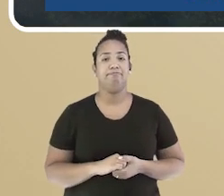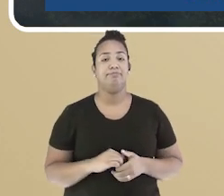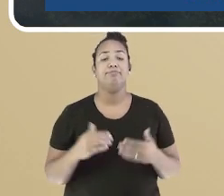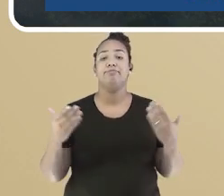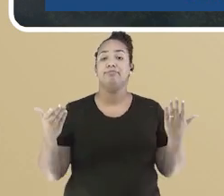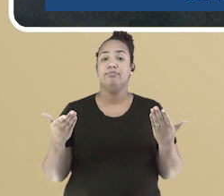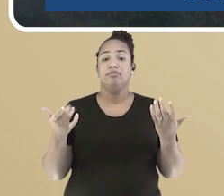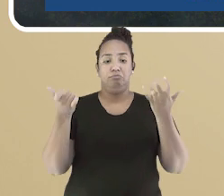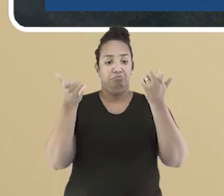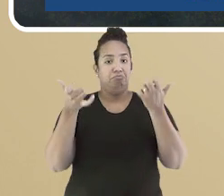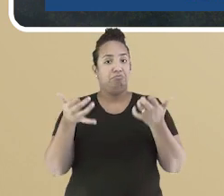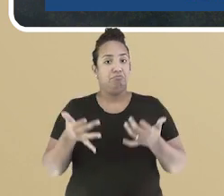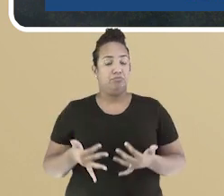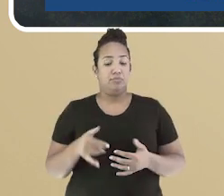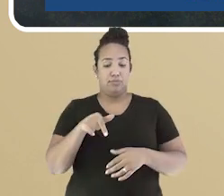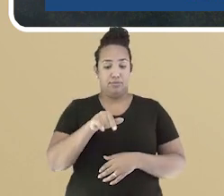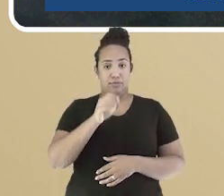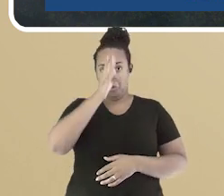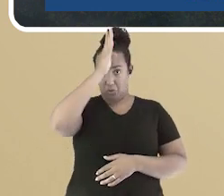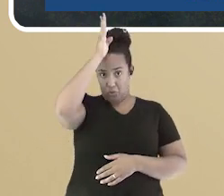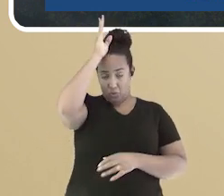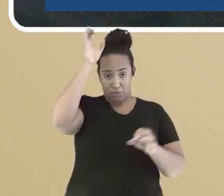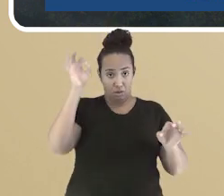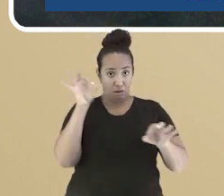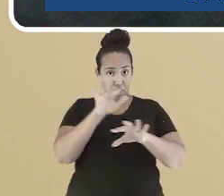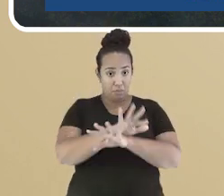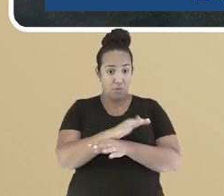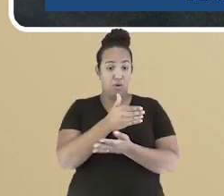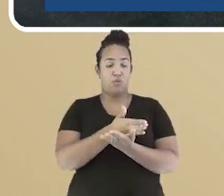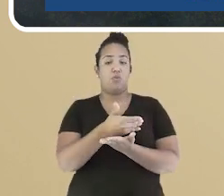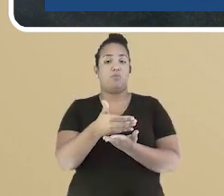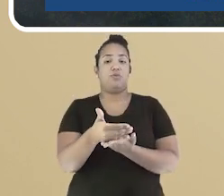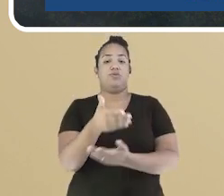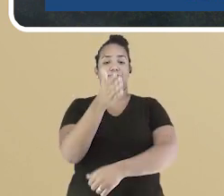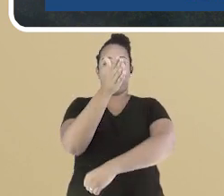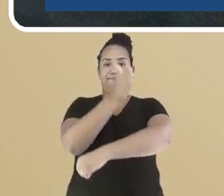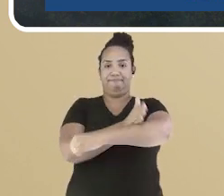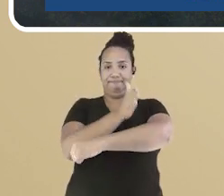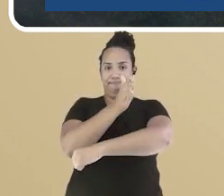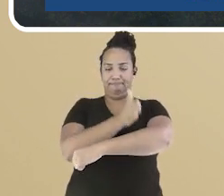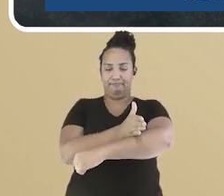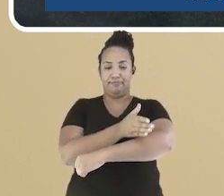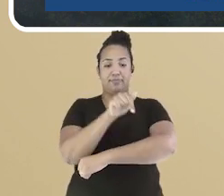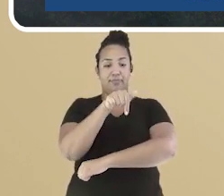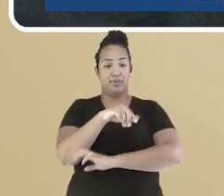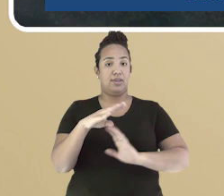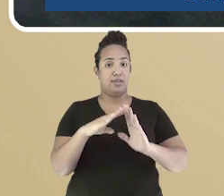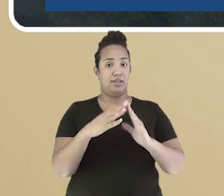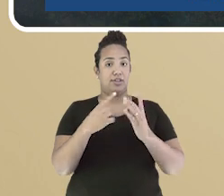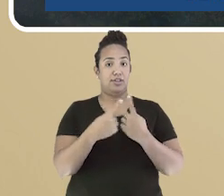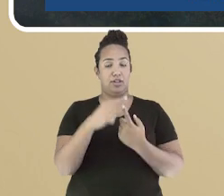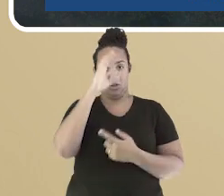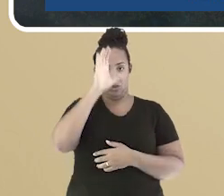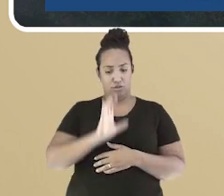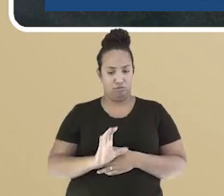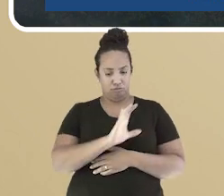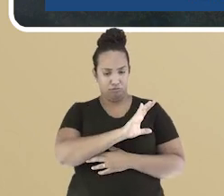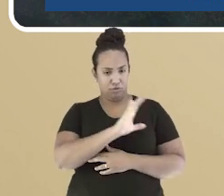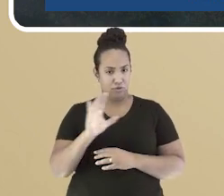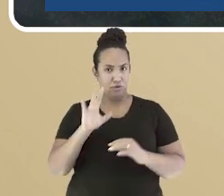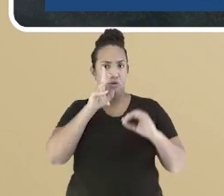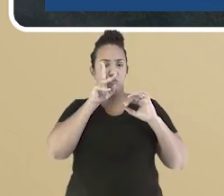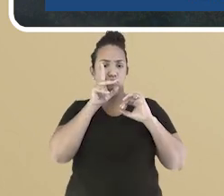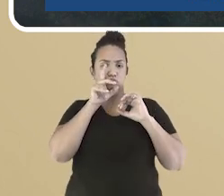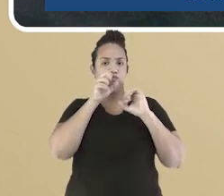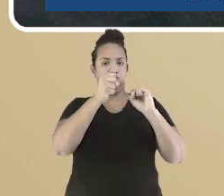agora há pouco, a queda de Roma deu fim à Idade Antiga e início à Idade Média, na qual a Igreja Católica se fortaleceu muito e